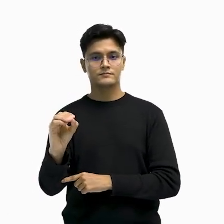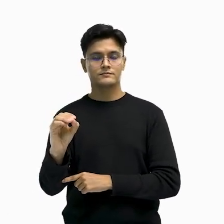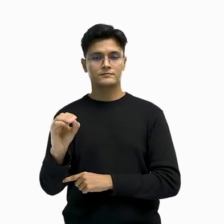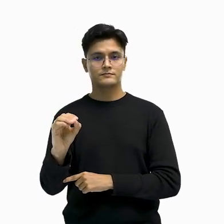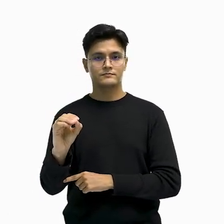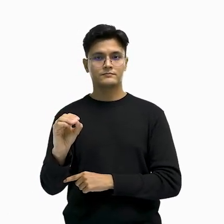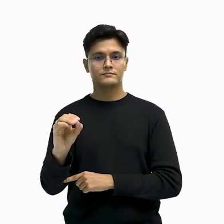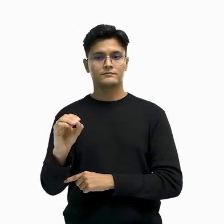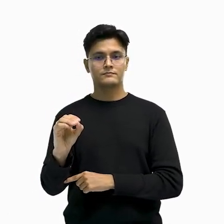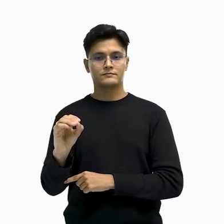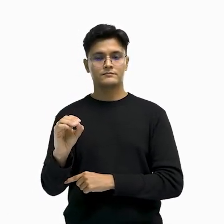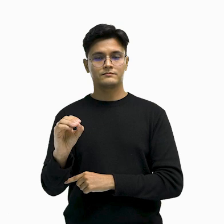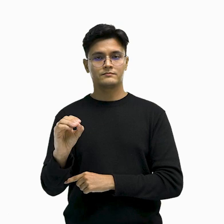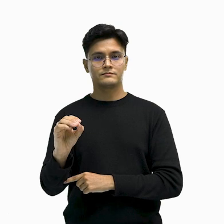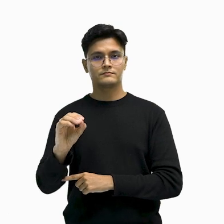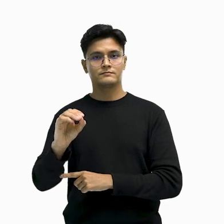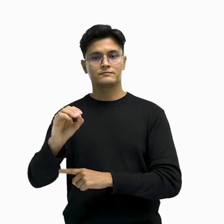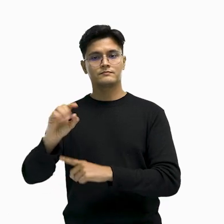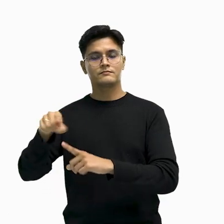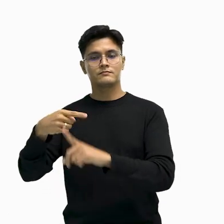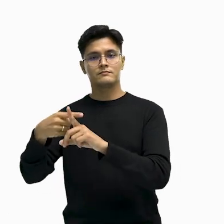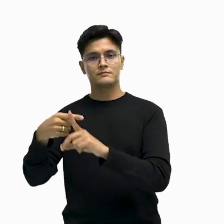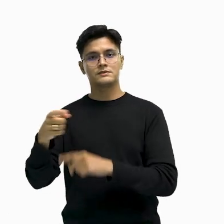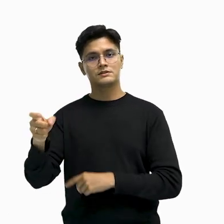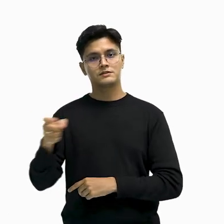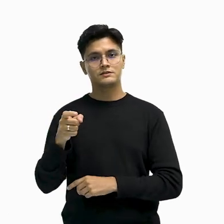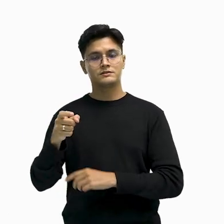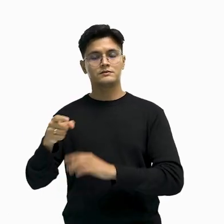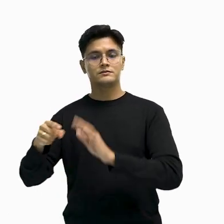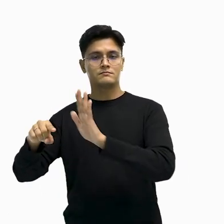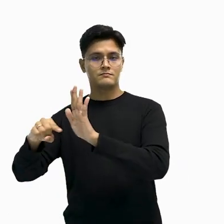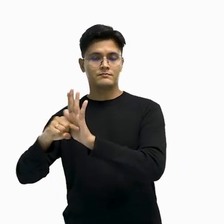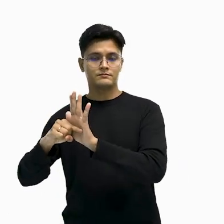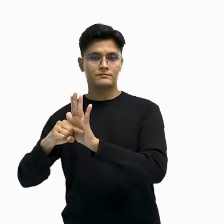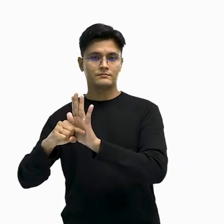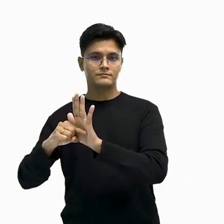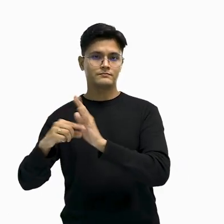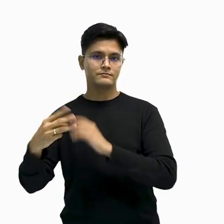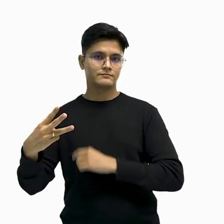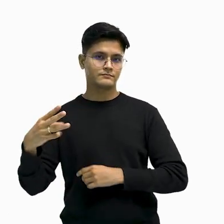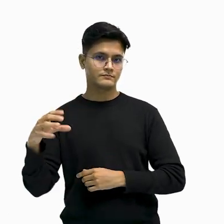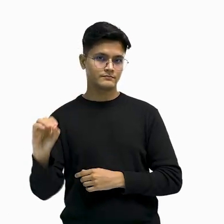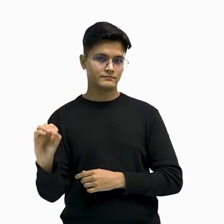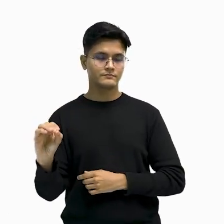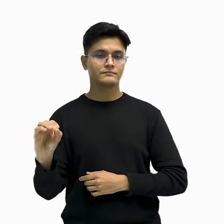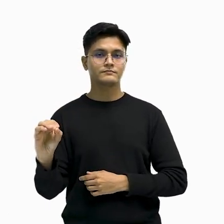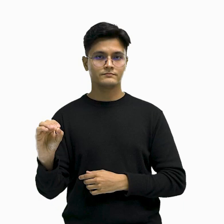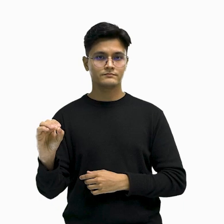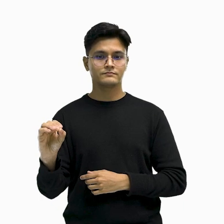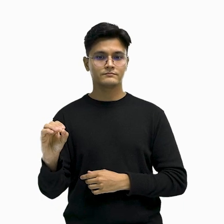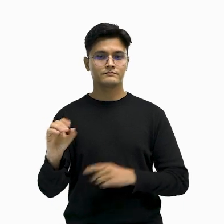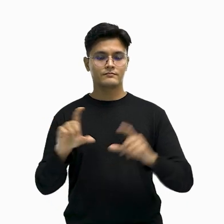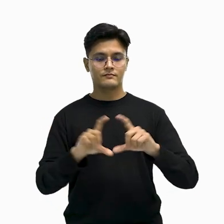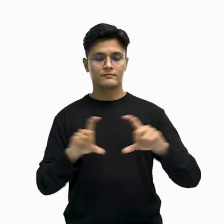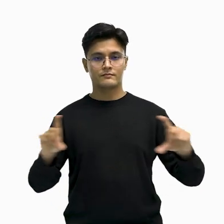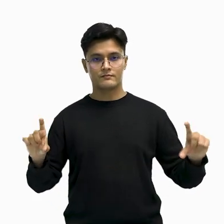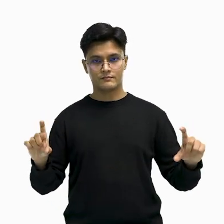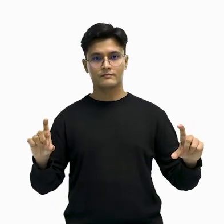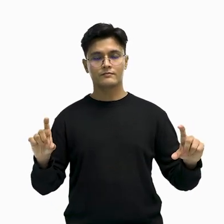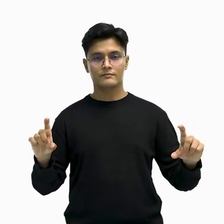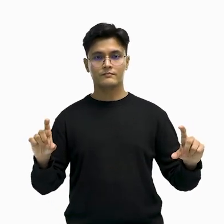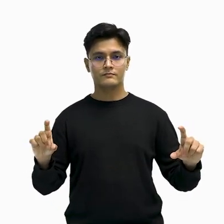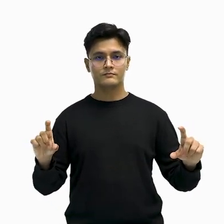50 graus, 10 graus, mais x menos 30 graus. Tudo bem? Apenas